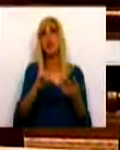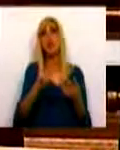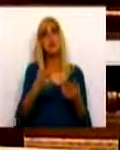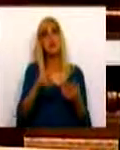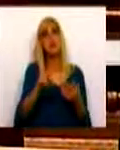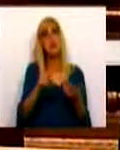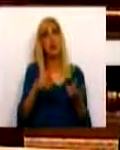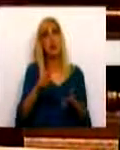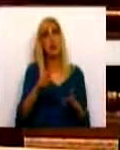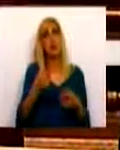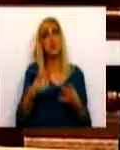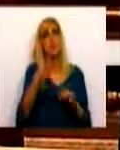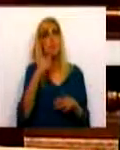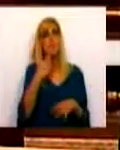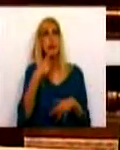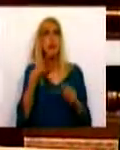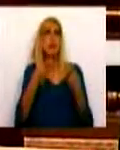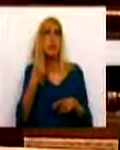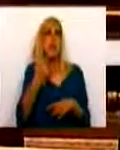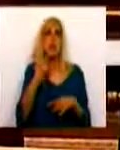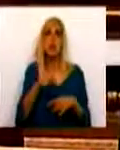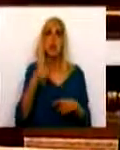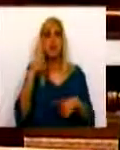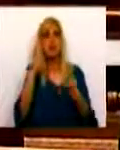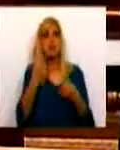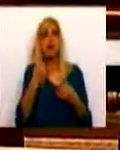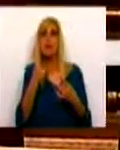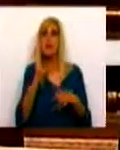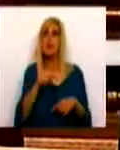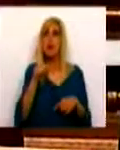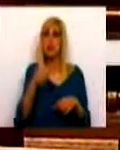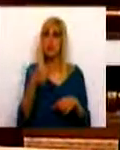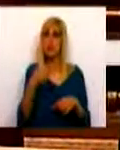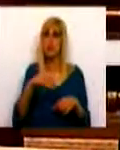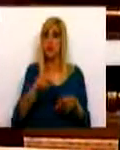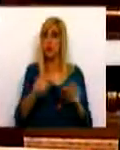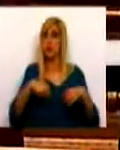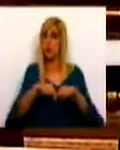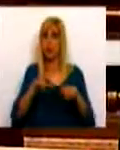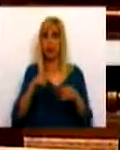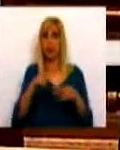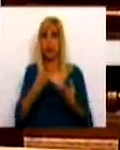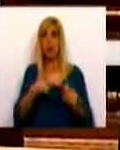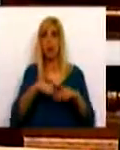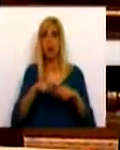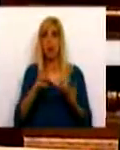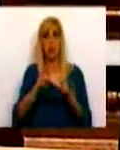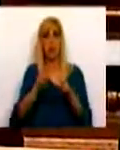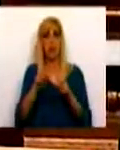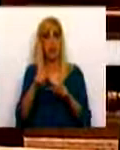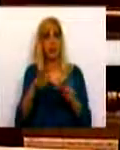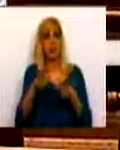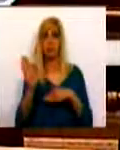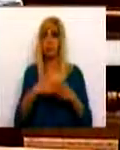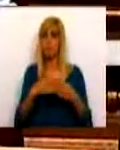para reapreciar e para reapresentar. Este mês ainda teremos uma reunião e nessa reunião essas questões ficarão